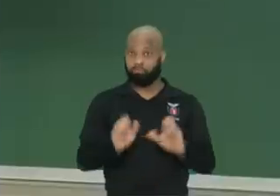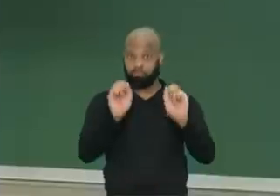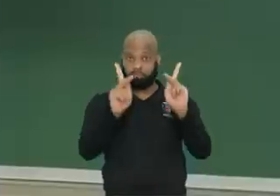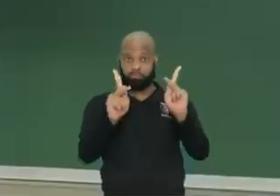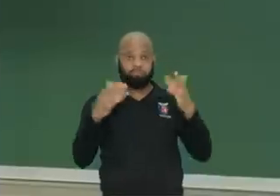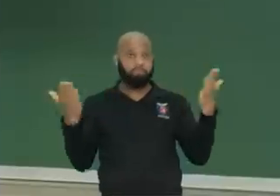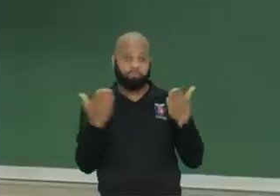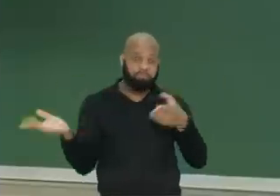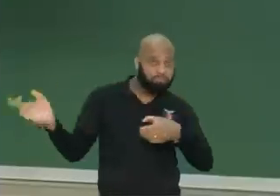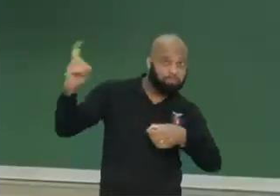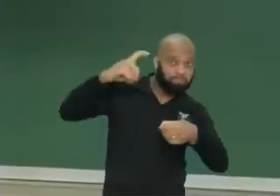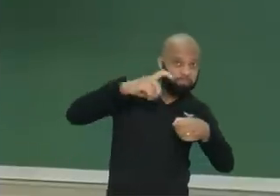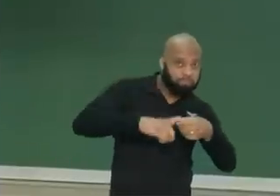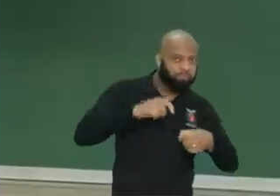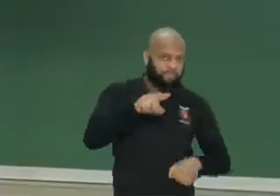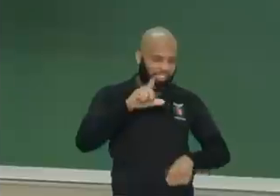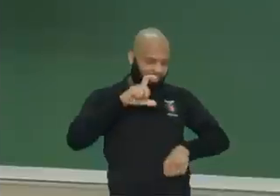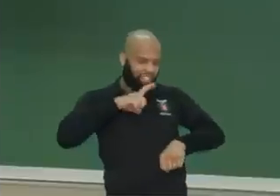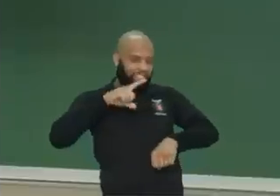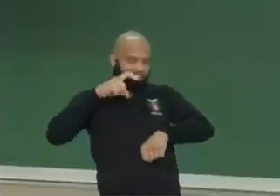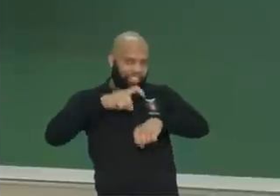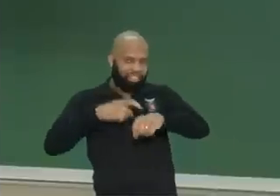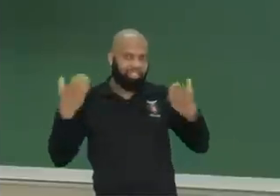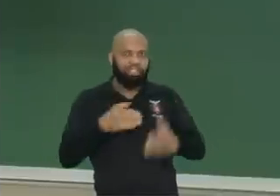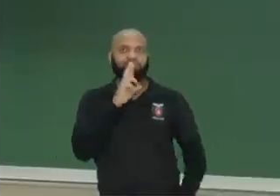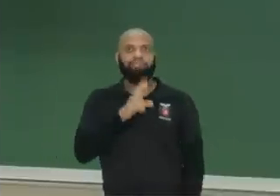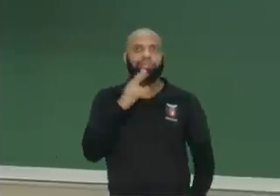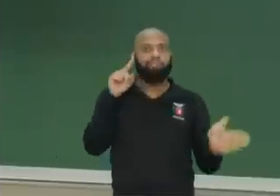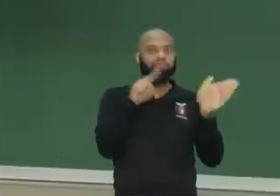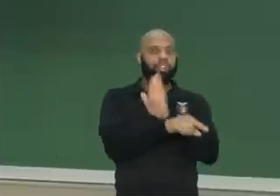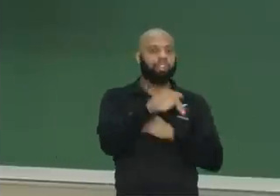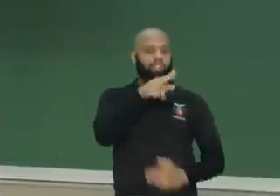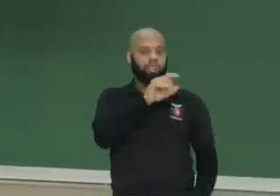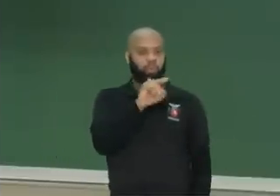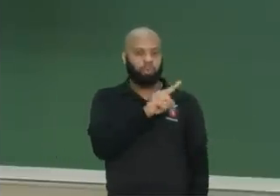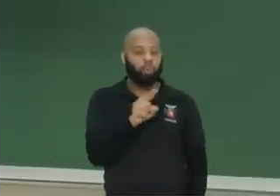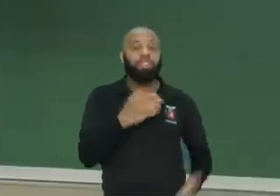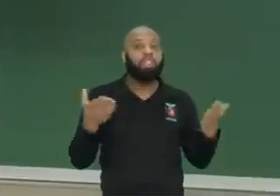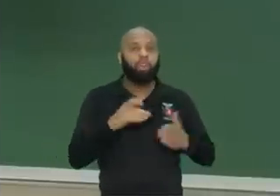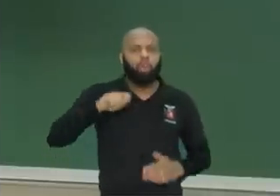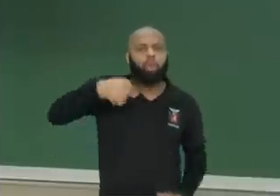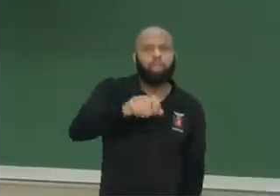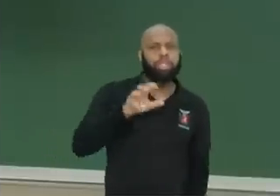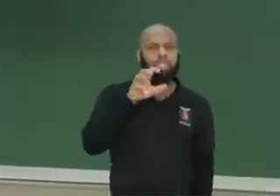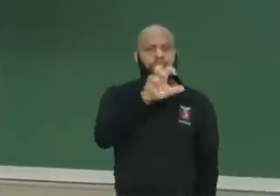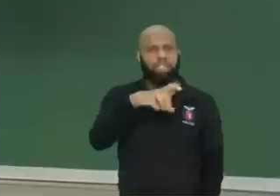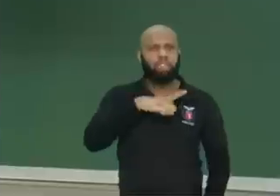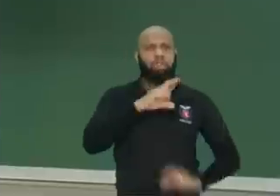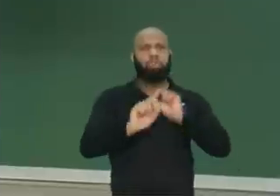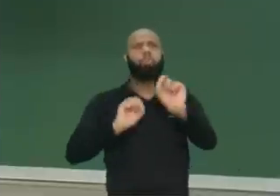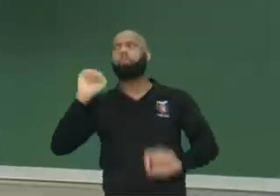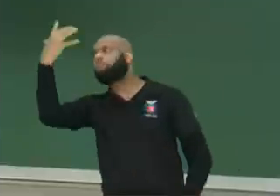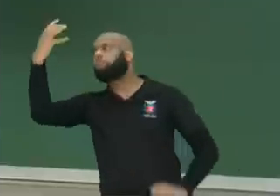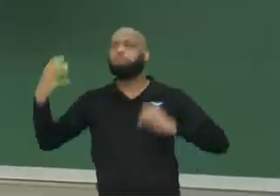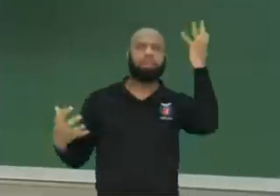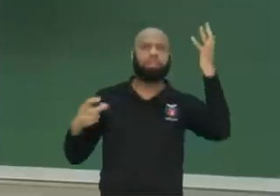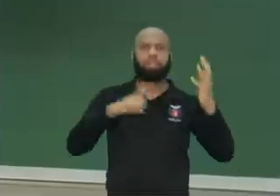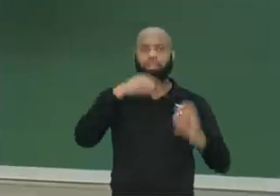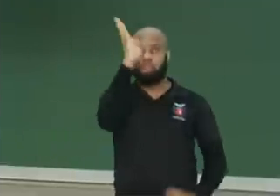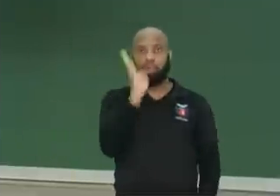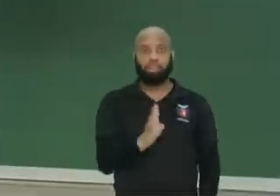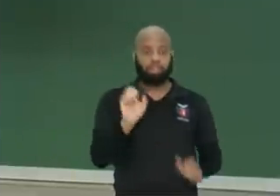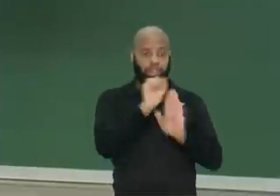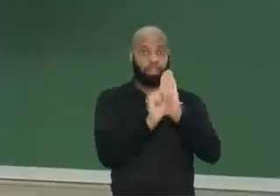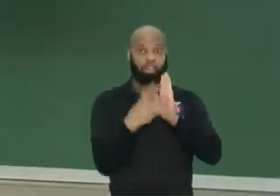Pessoal, voltamos, né? Tiveram um tempinho para fazer o nosso quiz. E agora aqui, ó, sobre essa conjuntura, né? O que estava acontecendo no Brasil